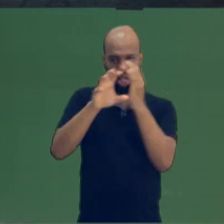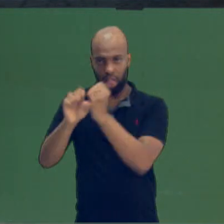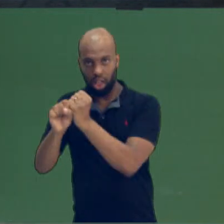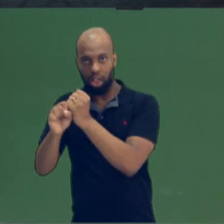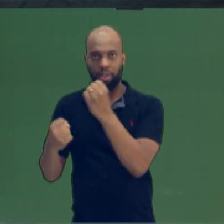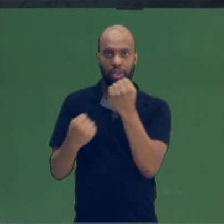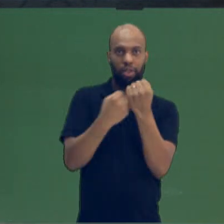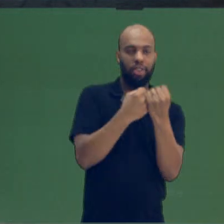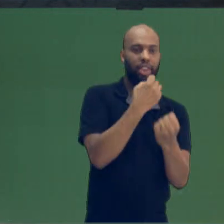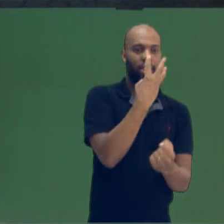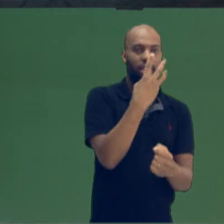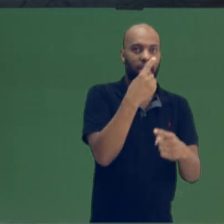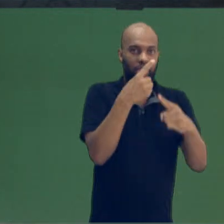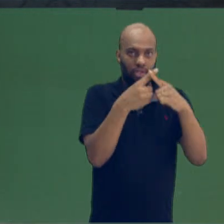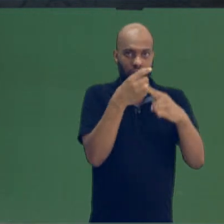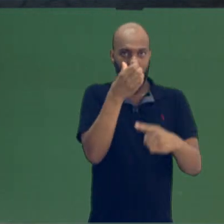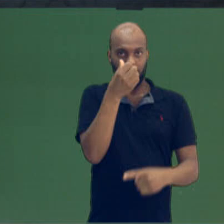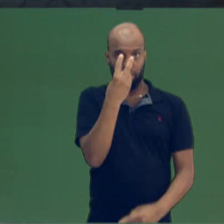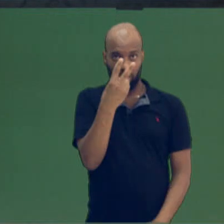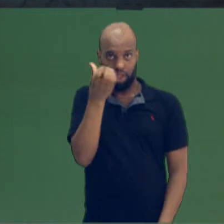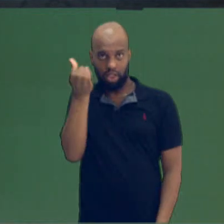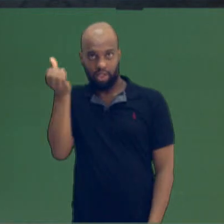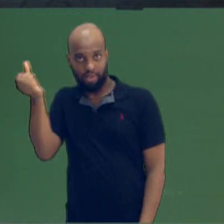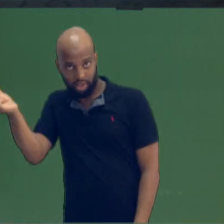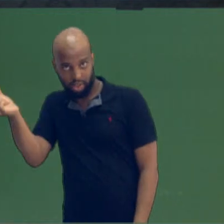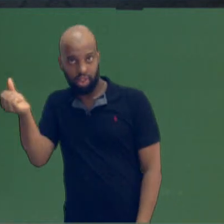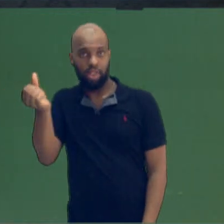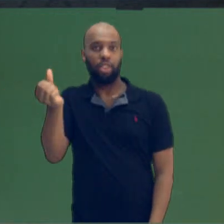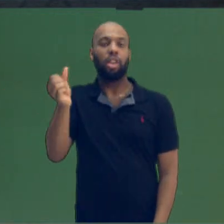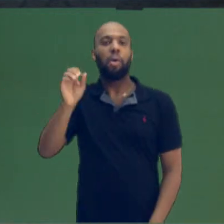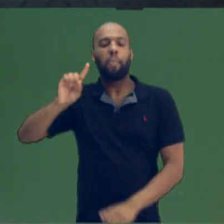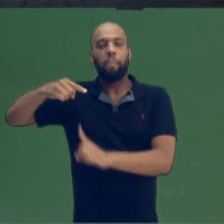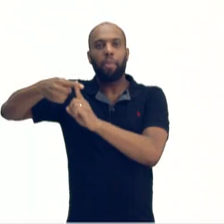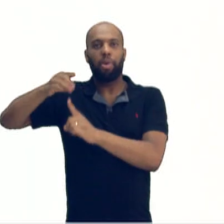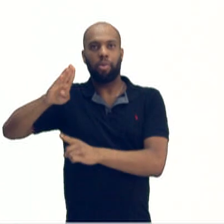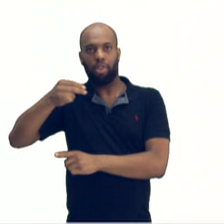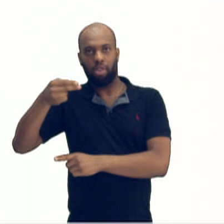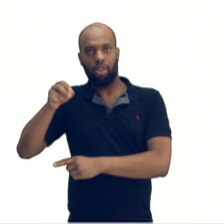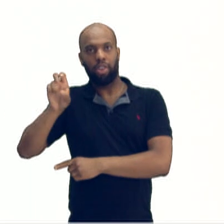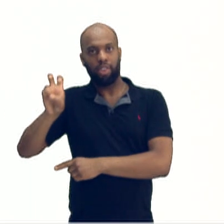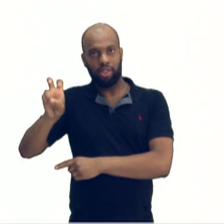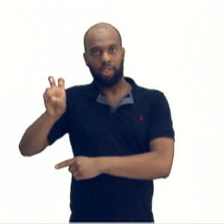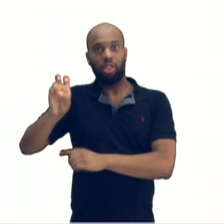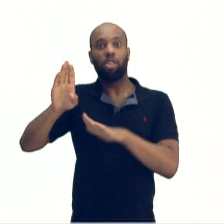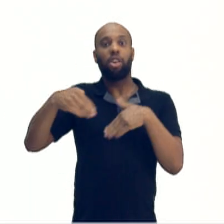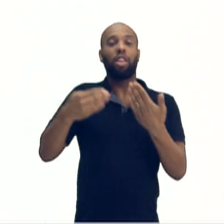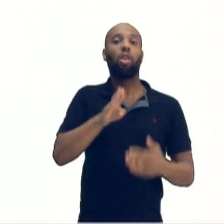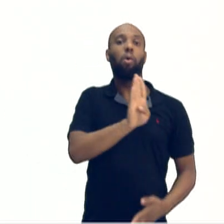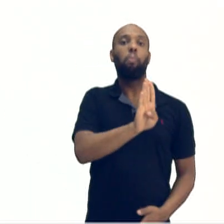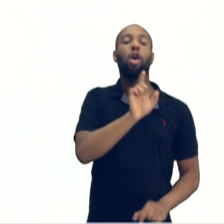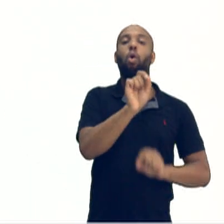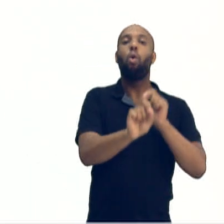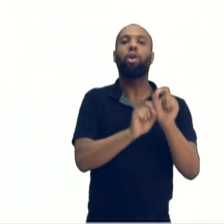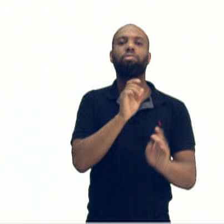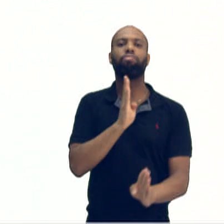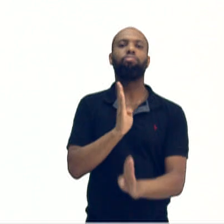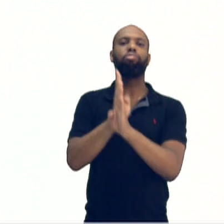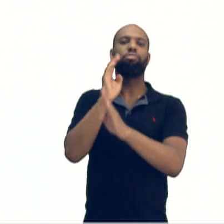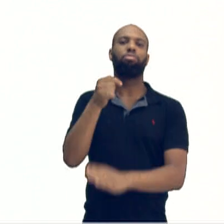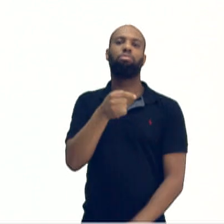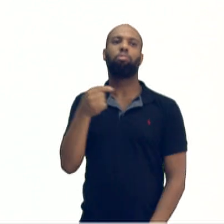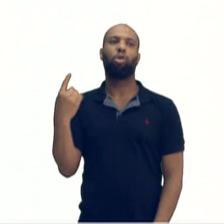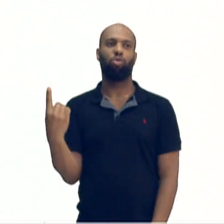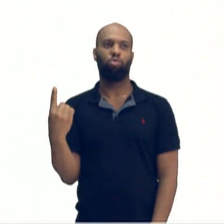substituindo aqui 3 vezes 2, 6, mais b igual a 5, a gente chega no valor do b igual a menos 1, perfeito? Se ninguém